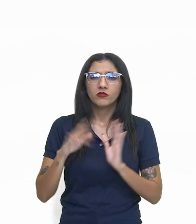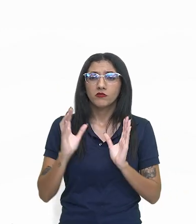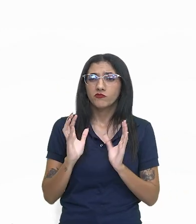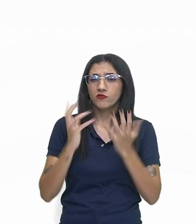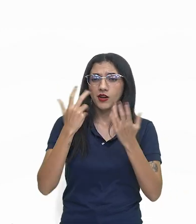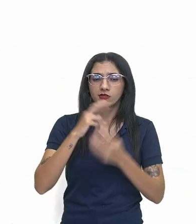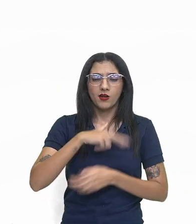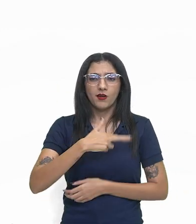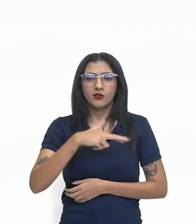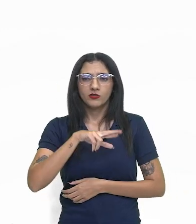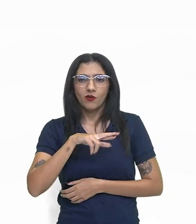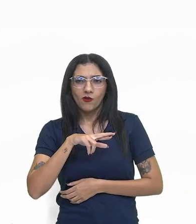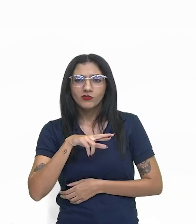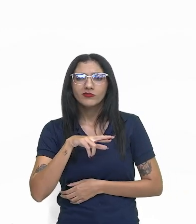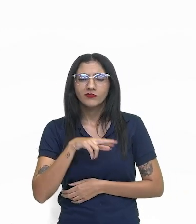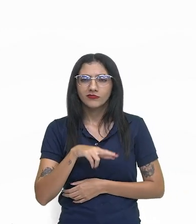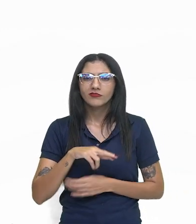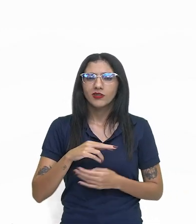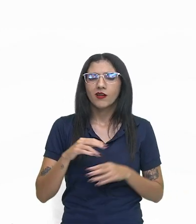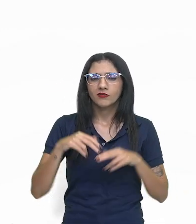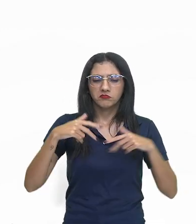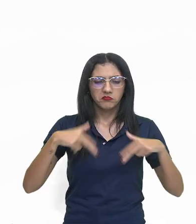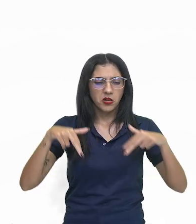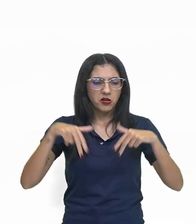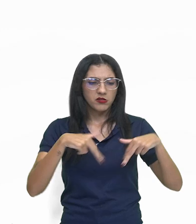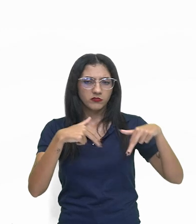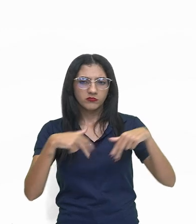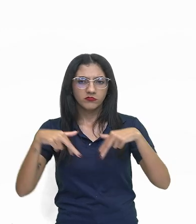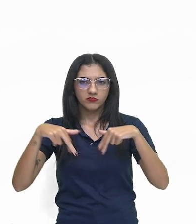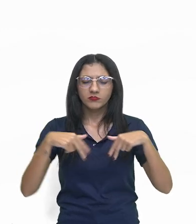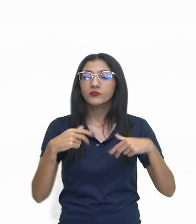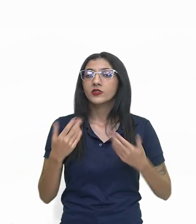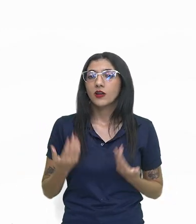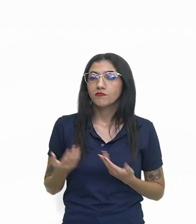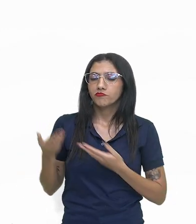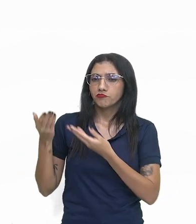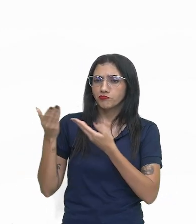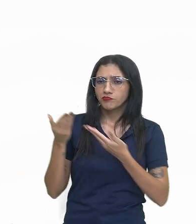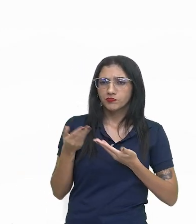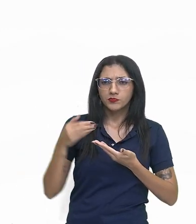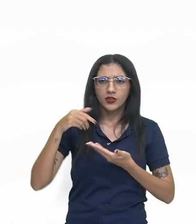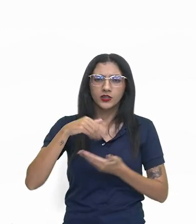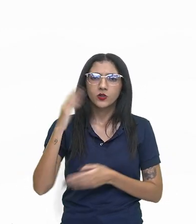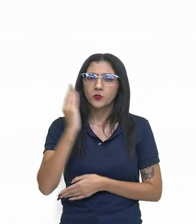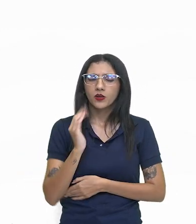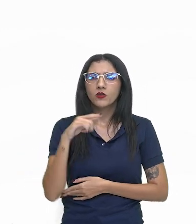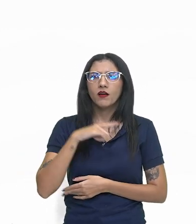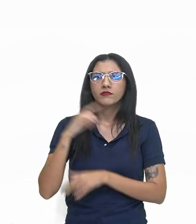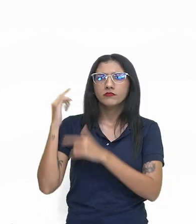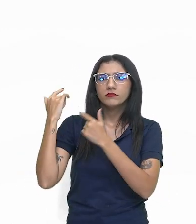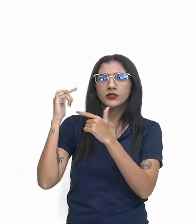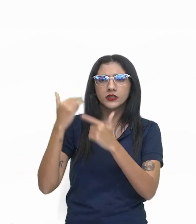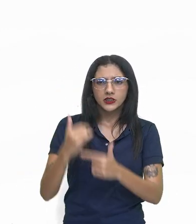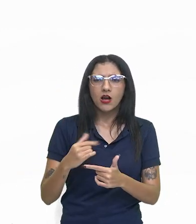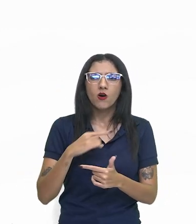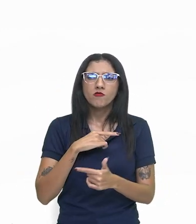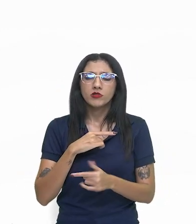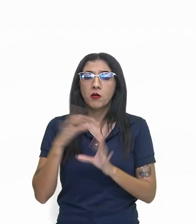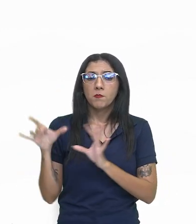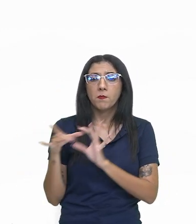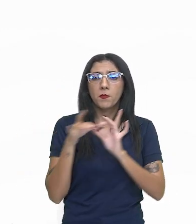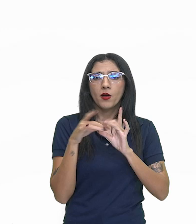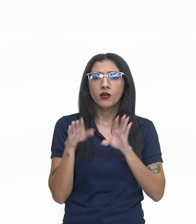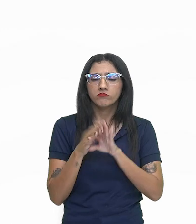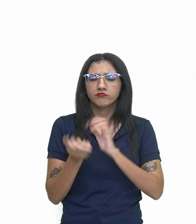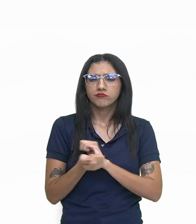Portugal, através do bailado adulto. E ao chegar aqui ao Brasil, essa tradição ela foi assimilada e adaptada